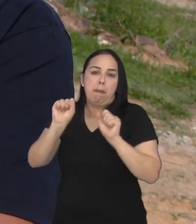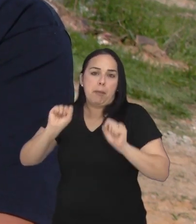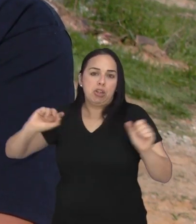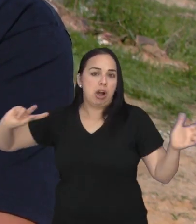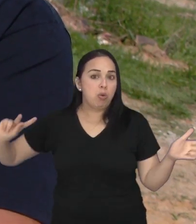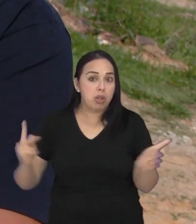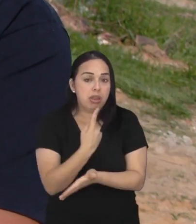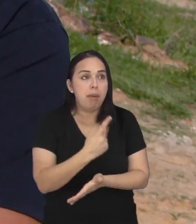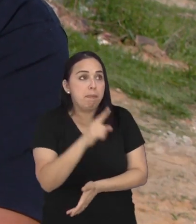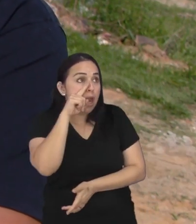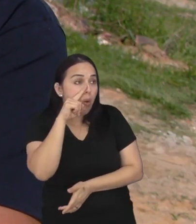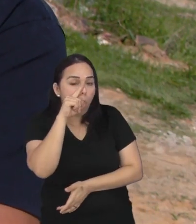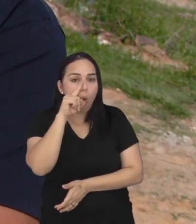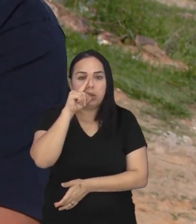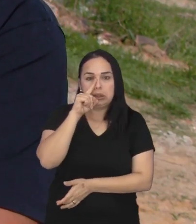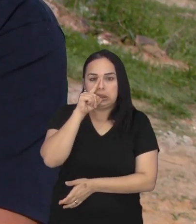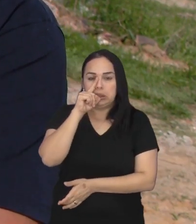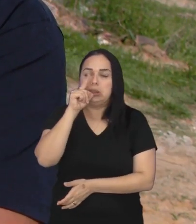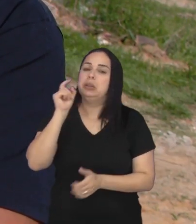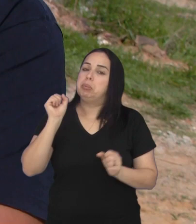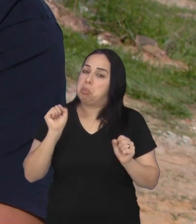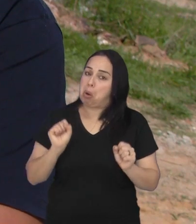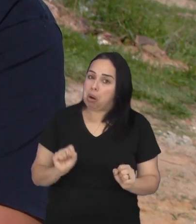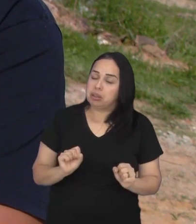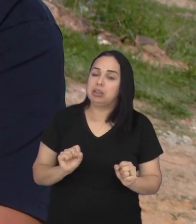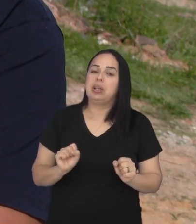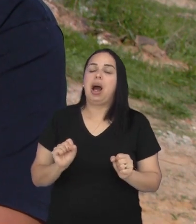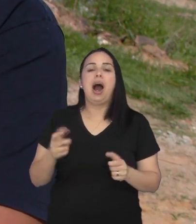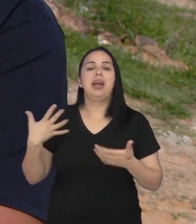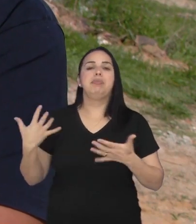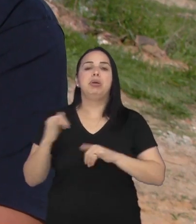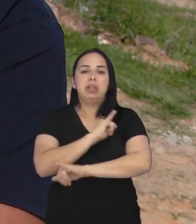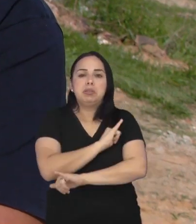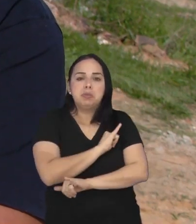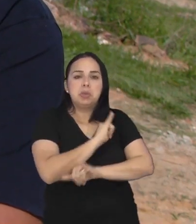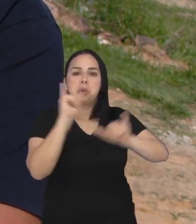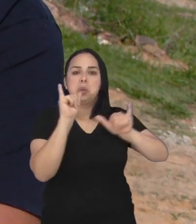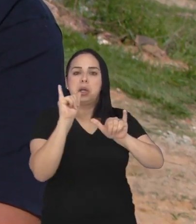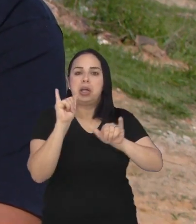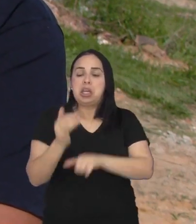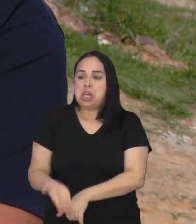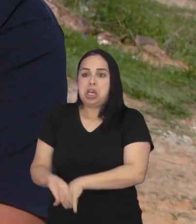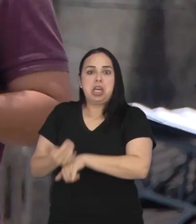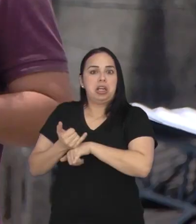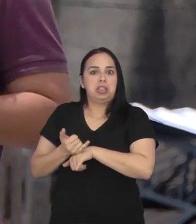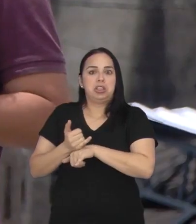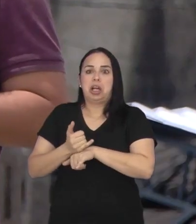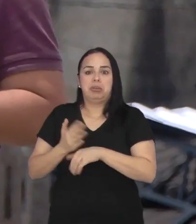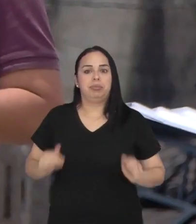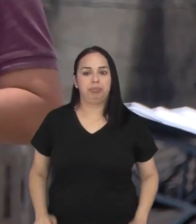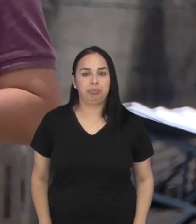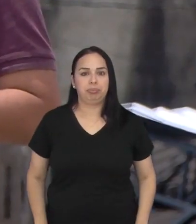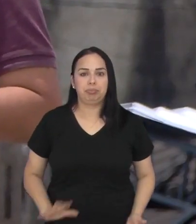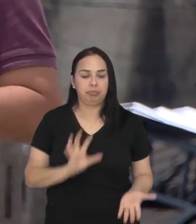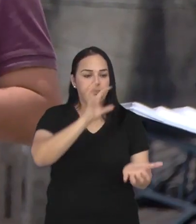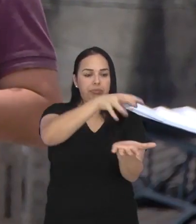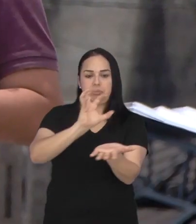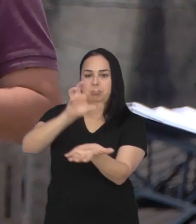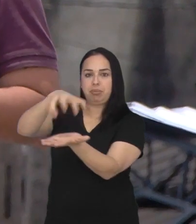problemações você bota no eu critico e os bons no eu felicito. Aí os ruins a gente tenta achar uma